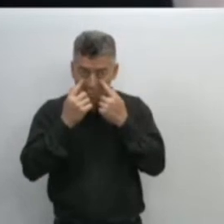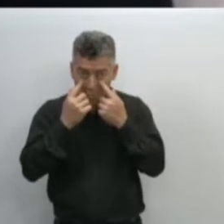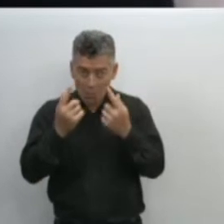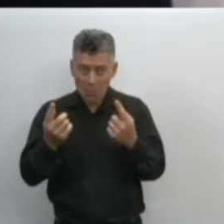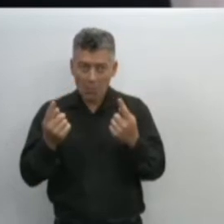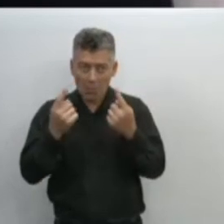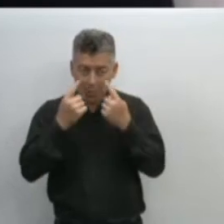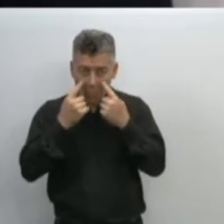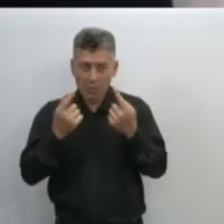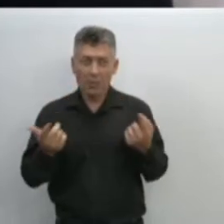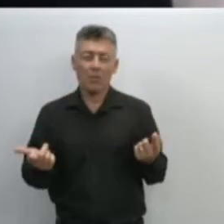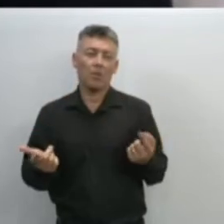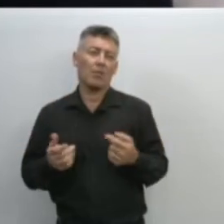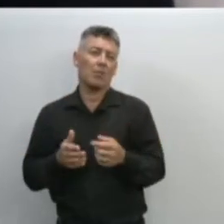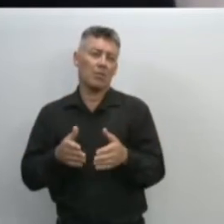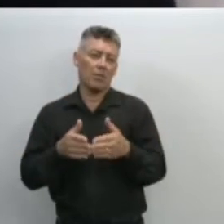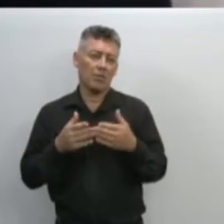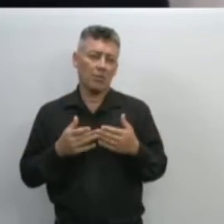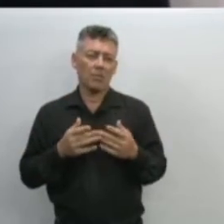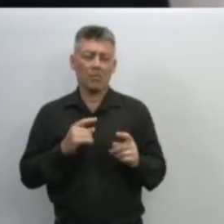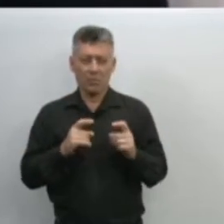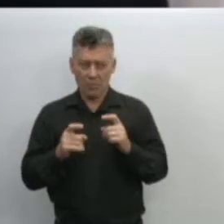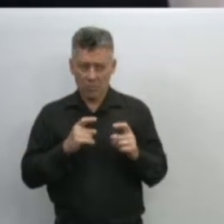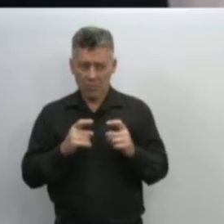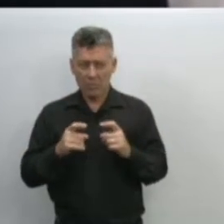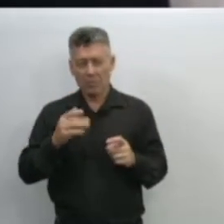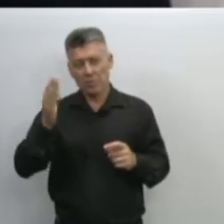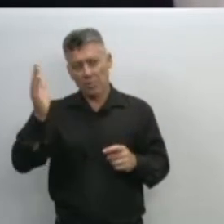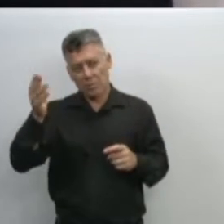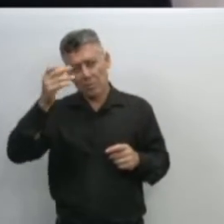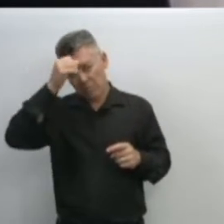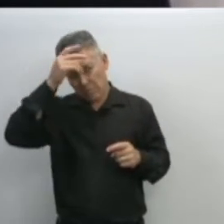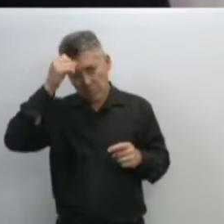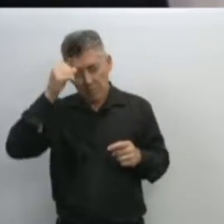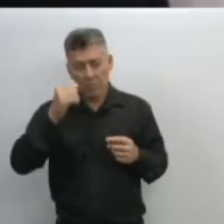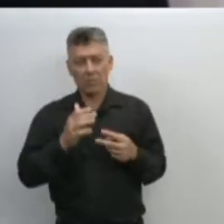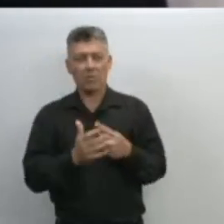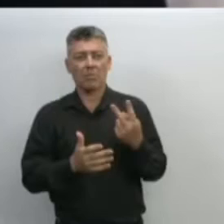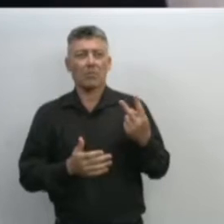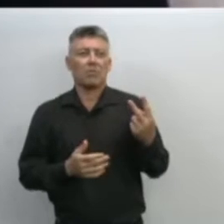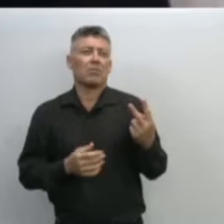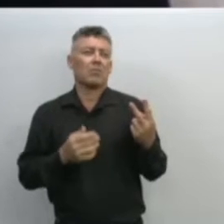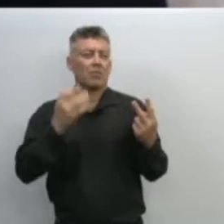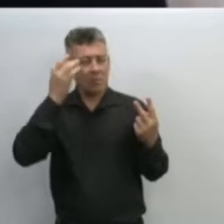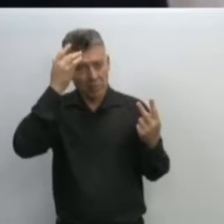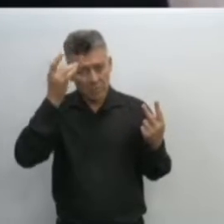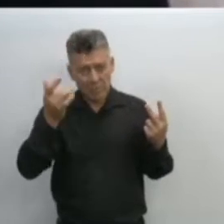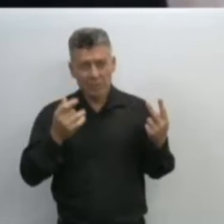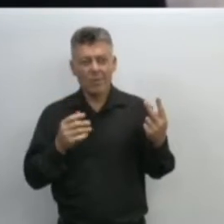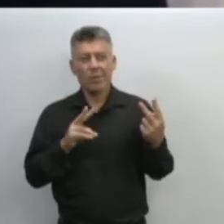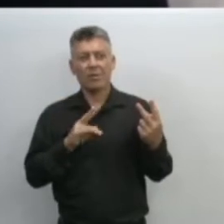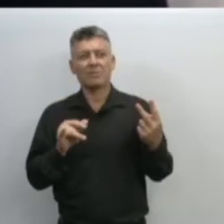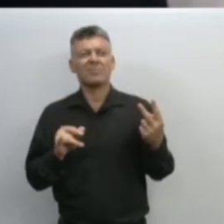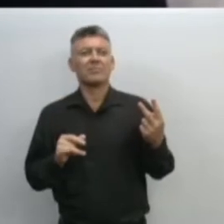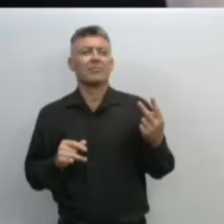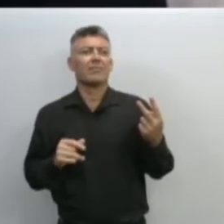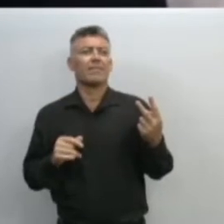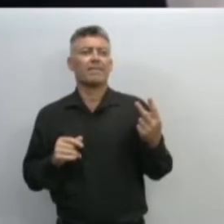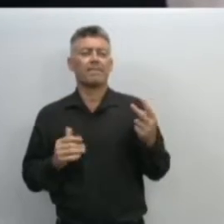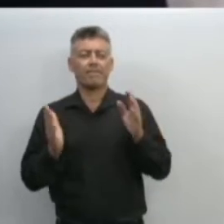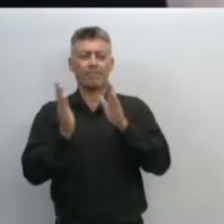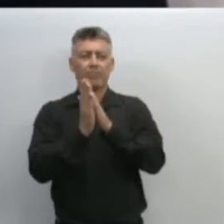questão. Proponho aqui, deixo na mesa a proposta imediata de uma reunião com o prefeito. A segunda questão que eu queria dizer é o seguinte: amanhã vai haver uma